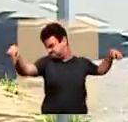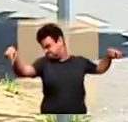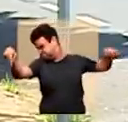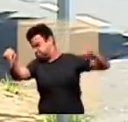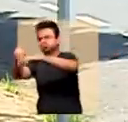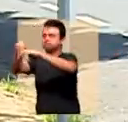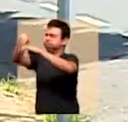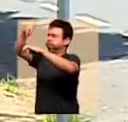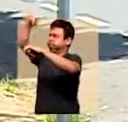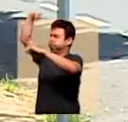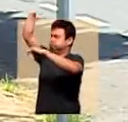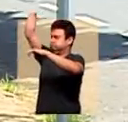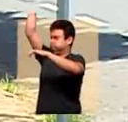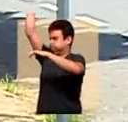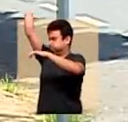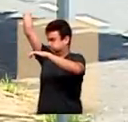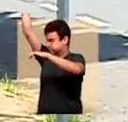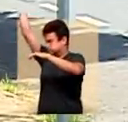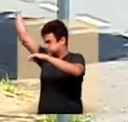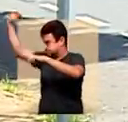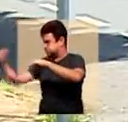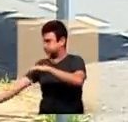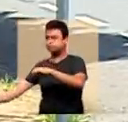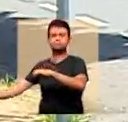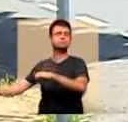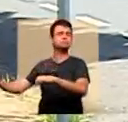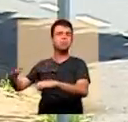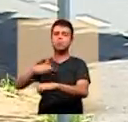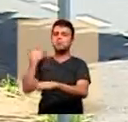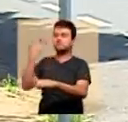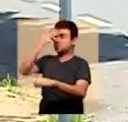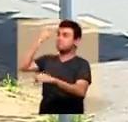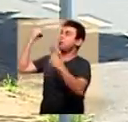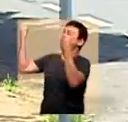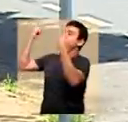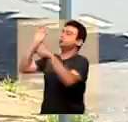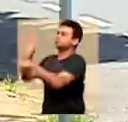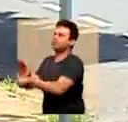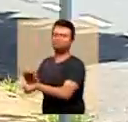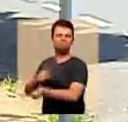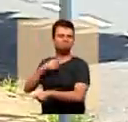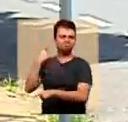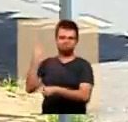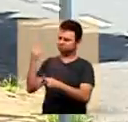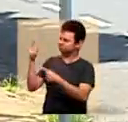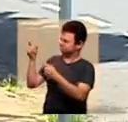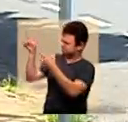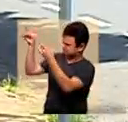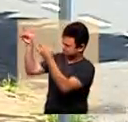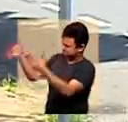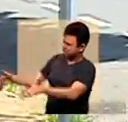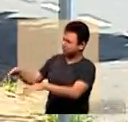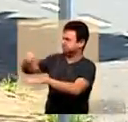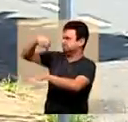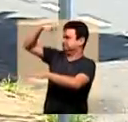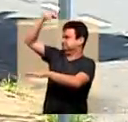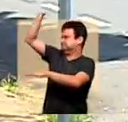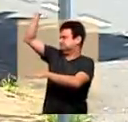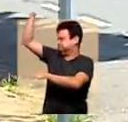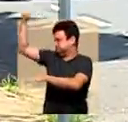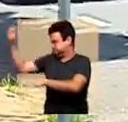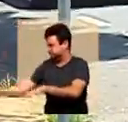e atropelou ele pelas costas. Ele não teve chance de socorro, porque foi morte no local. Ela jogou ele por cima do